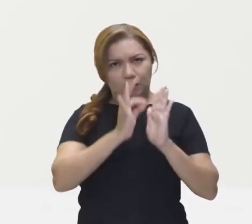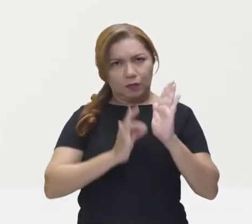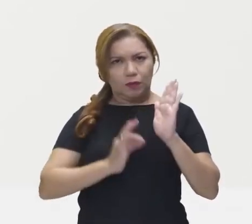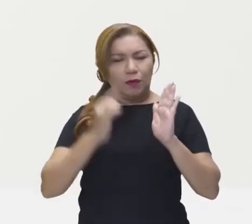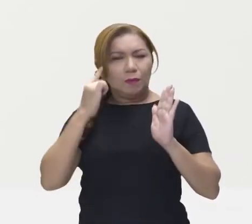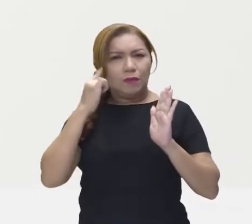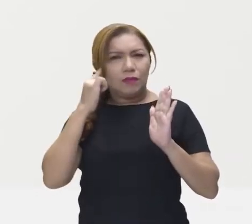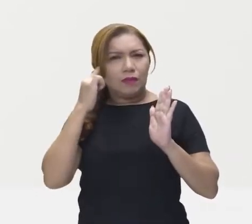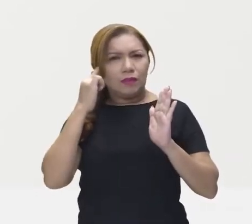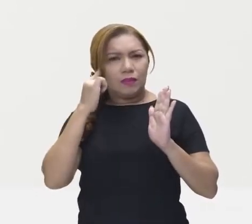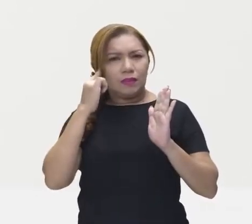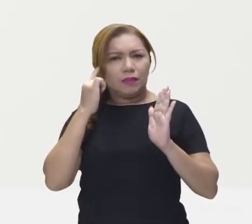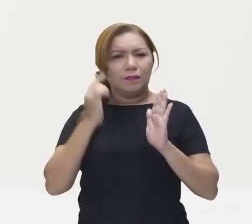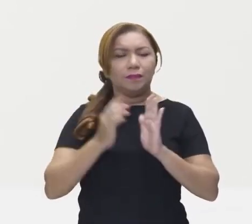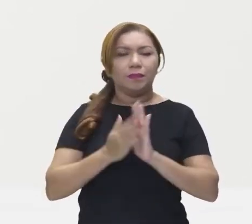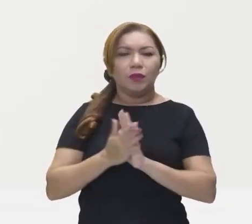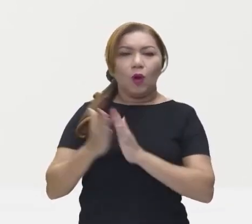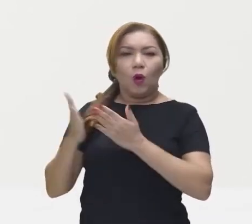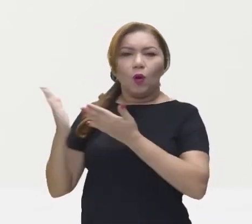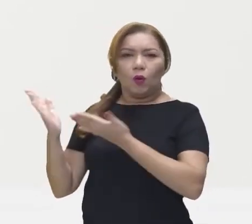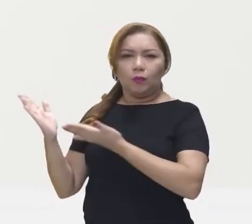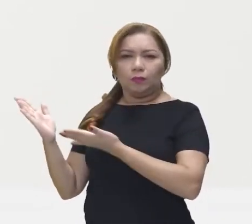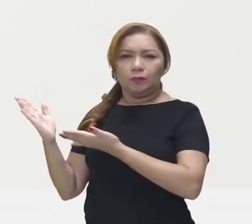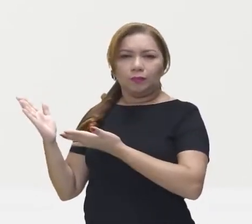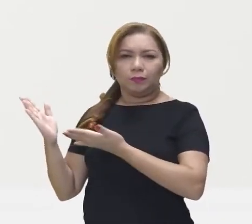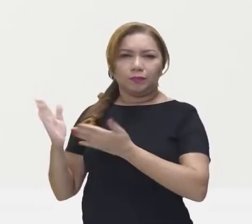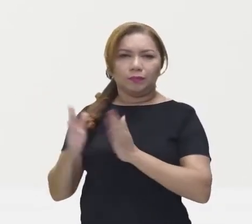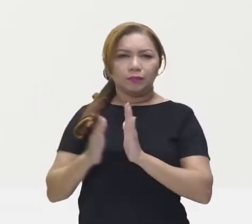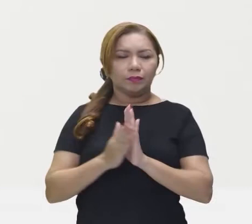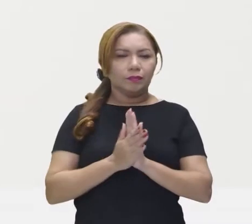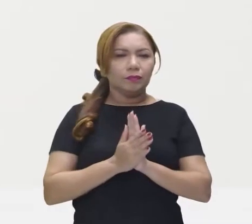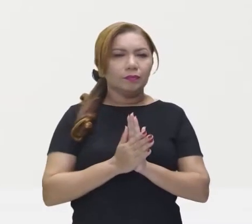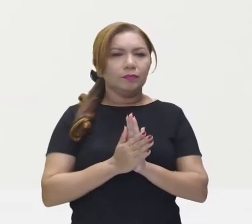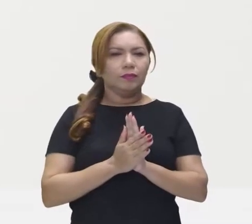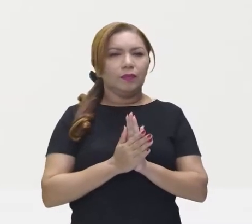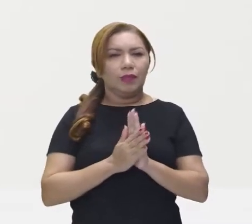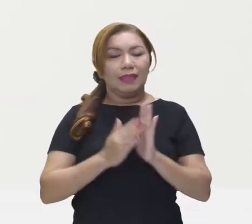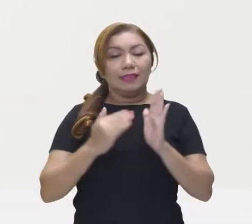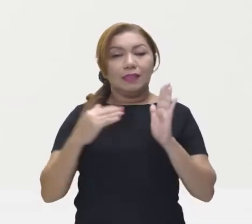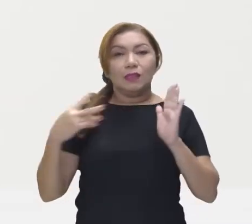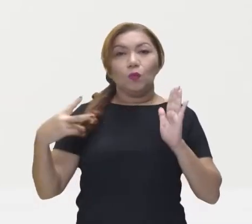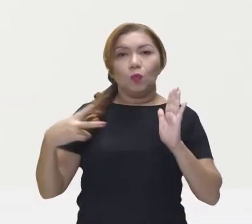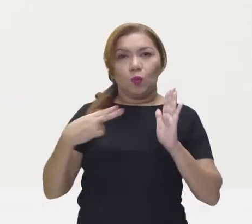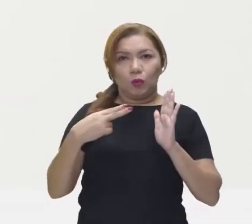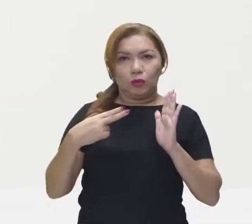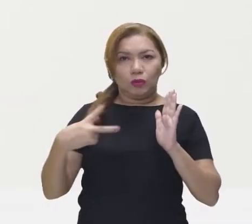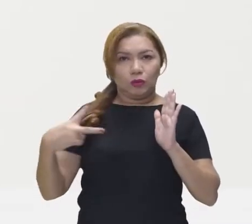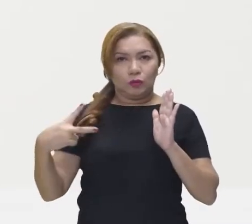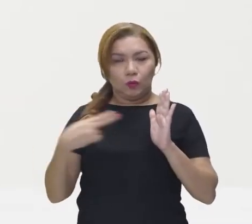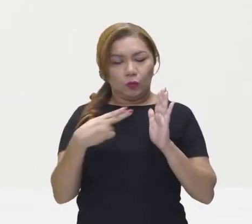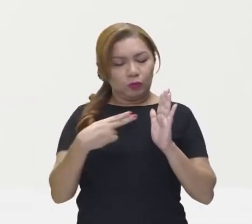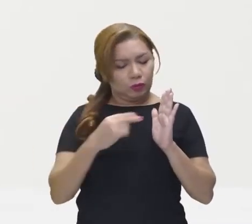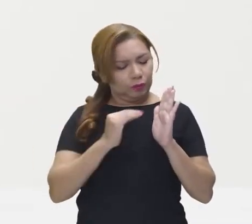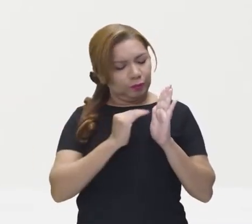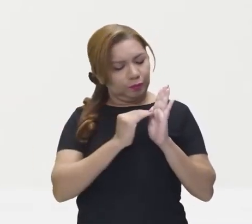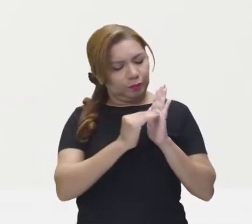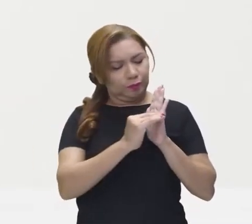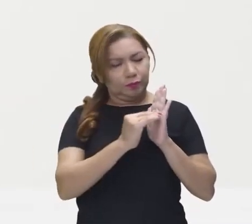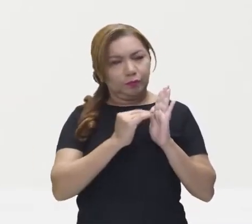eu tenho aqui o corte na horizontal, como nós já mostramos e fizemos o cálculo, aqui